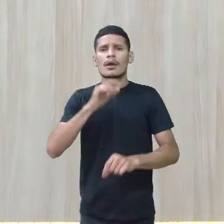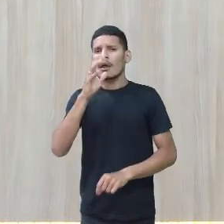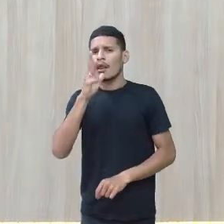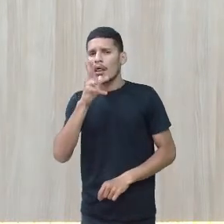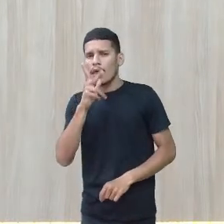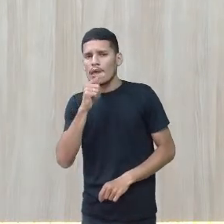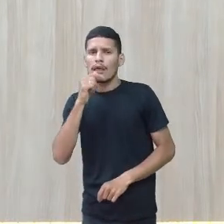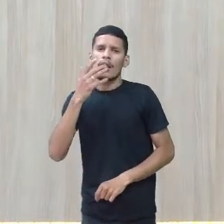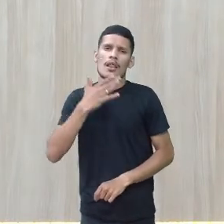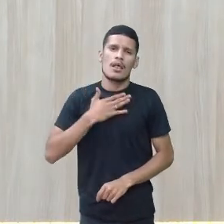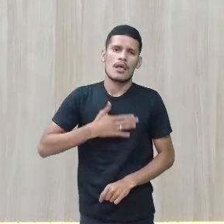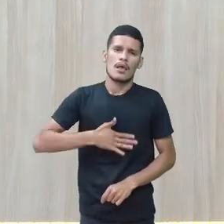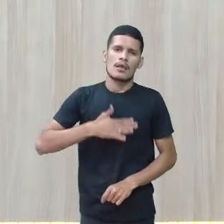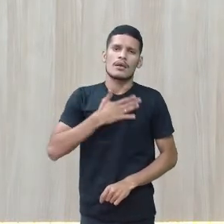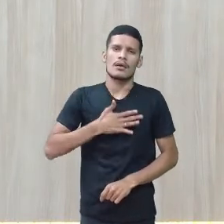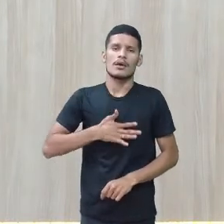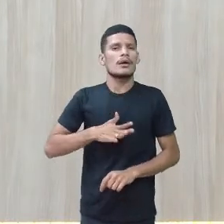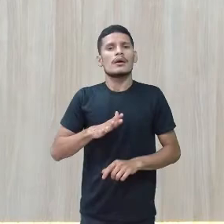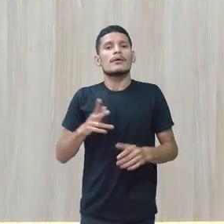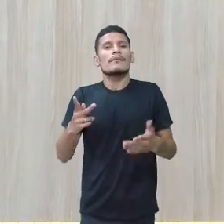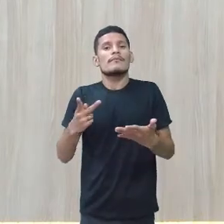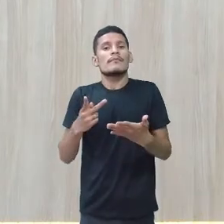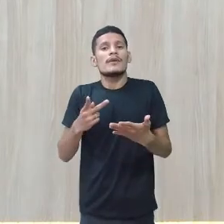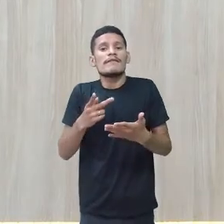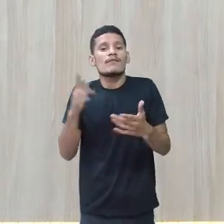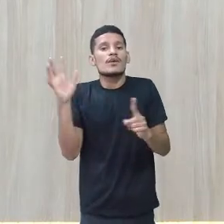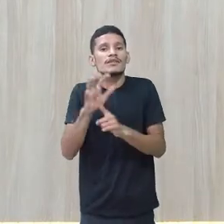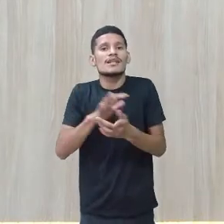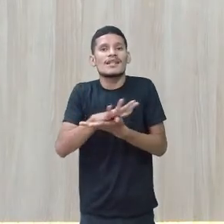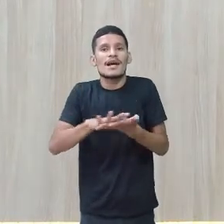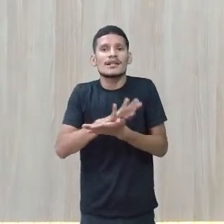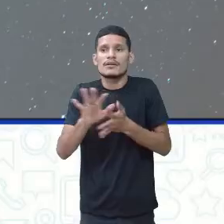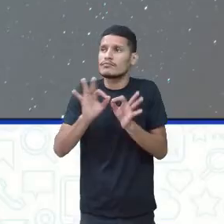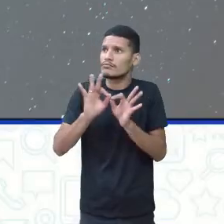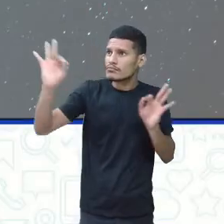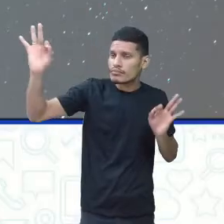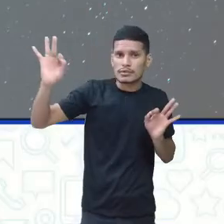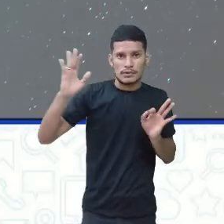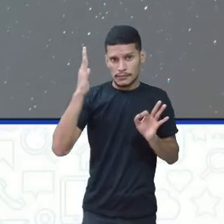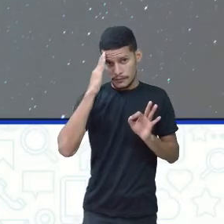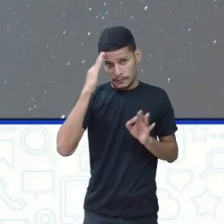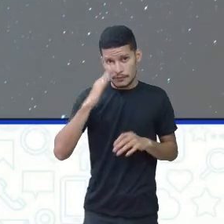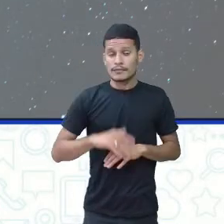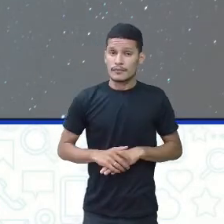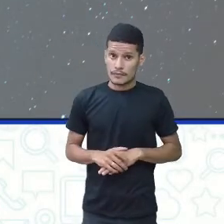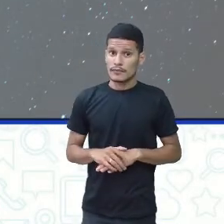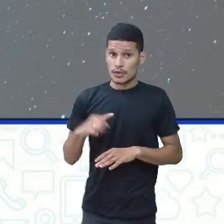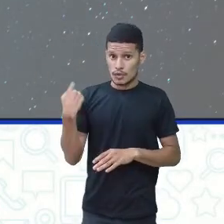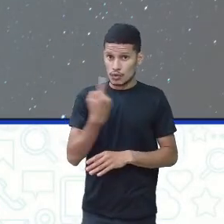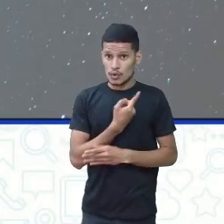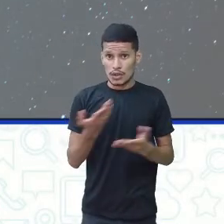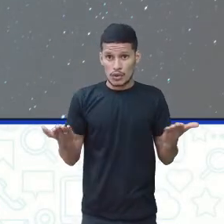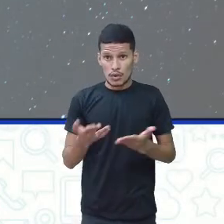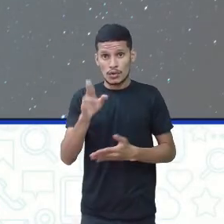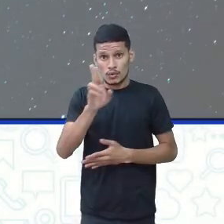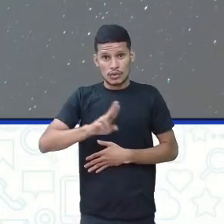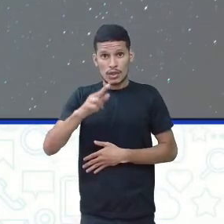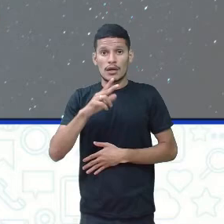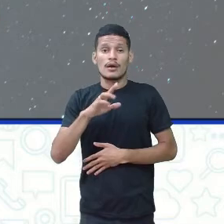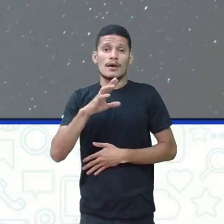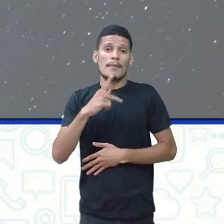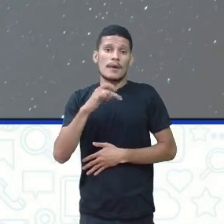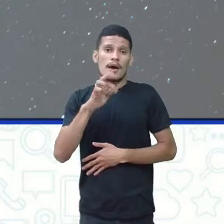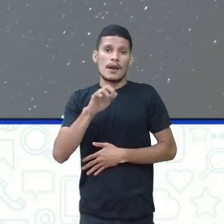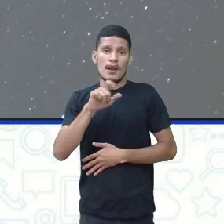que acaba não influenciando na medição da distância. Então, olha o que eu coloquei aqui. A gente vai utilizar essa conclusão da paralaxe para